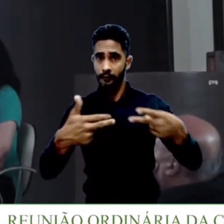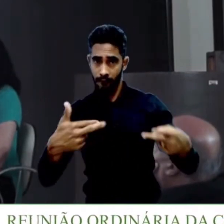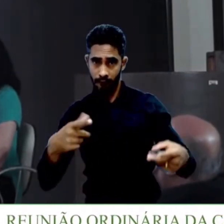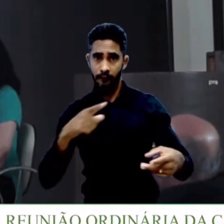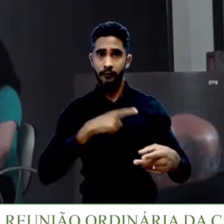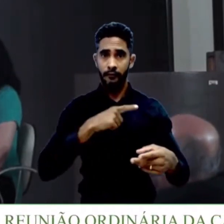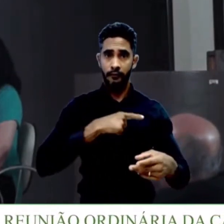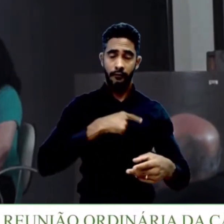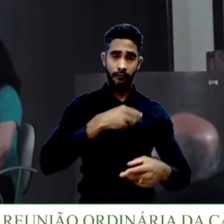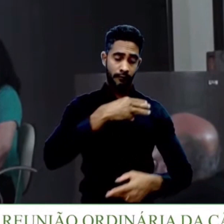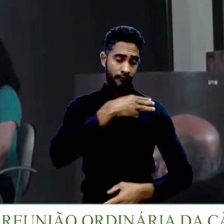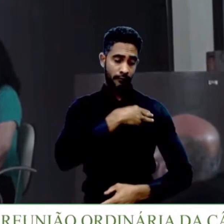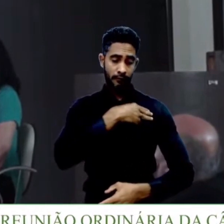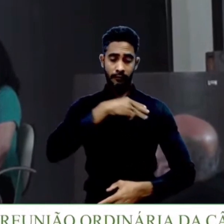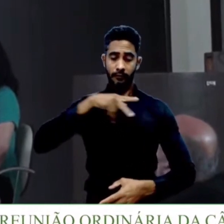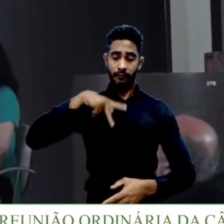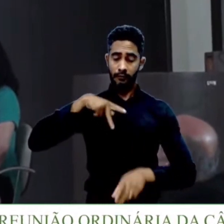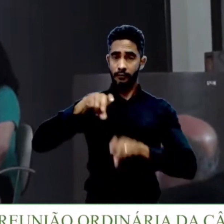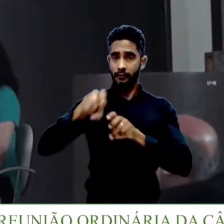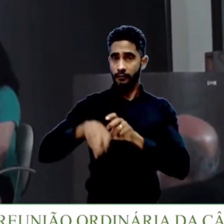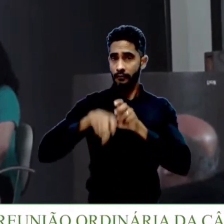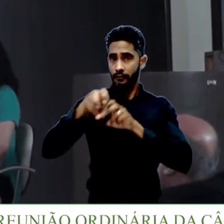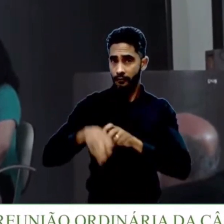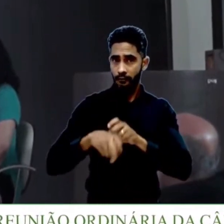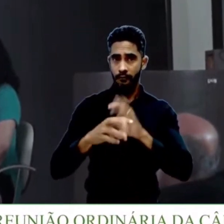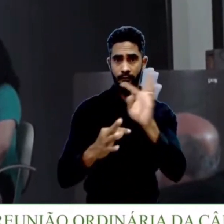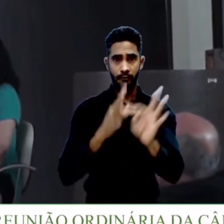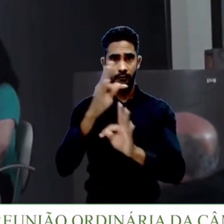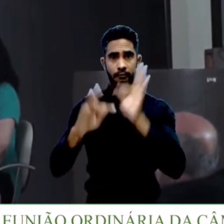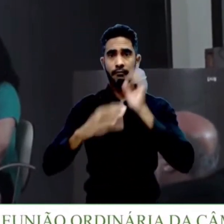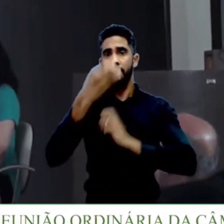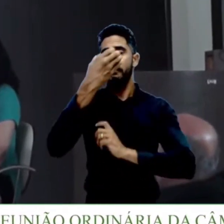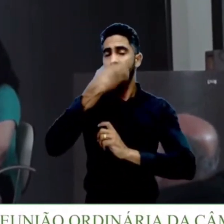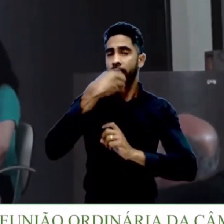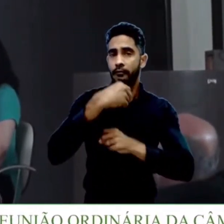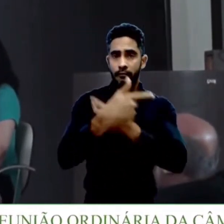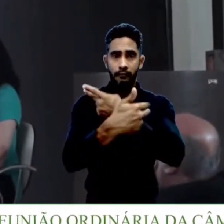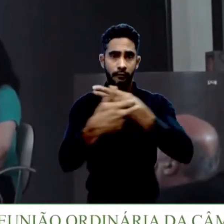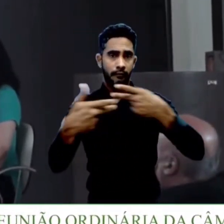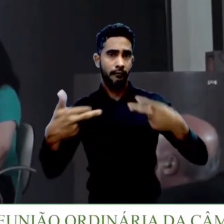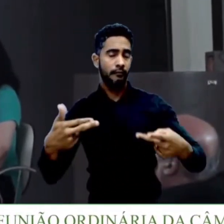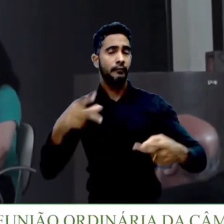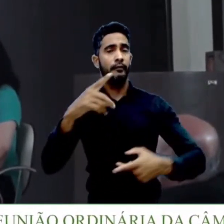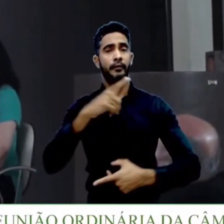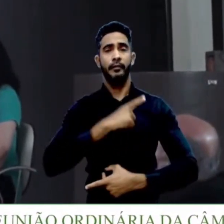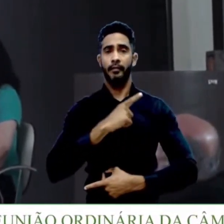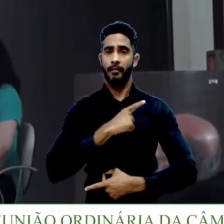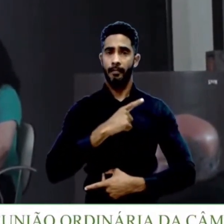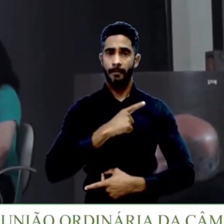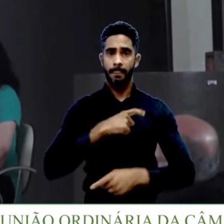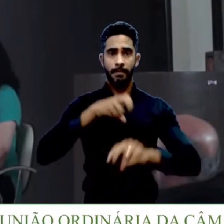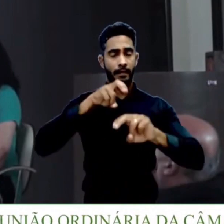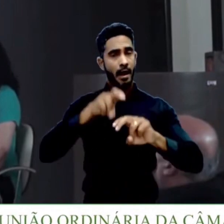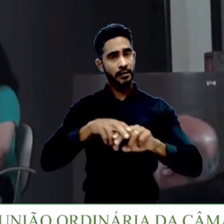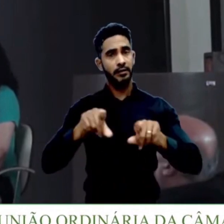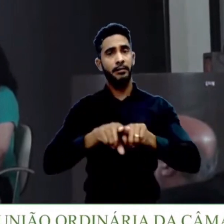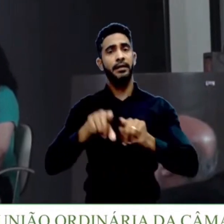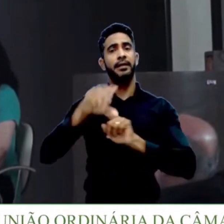do Ministério da Agricultura, na Comissão Técnica de Fruticultura. Temos assento na